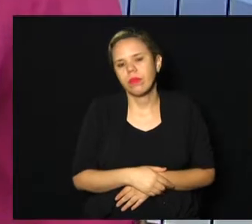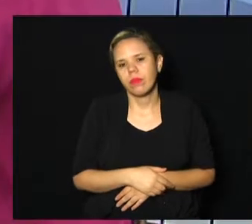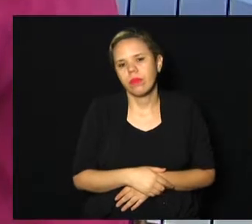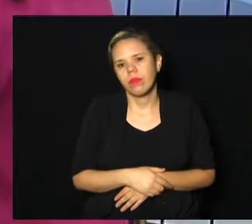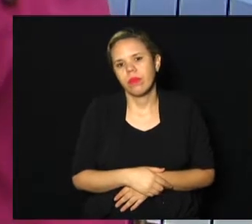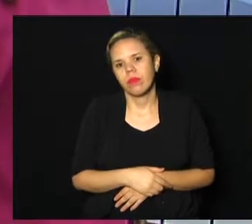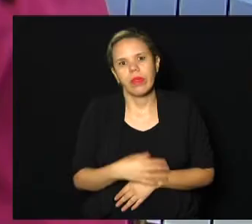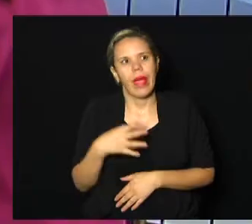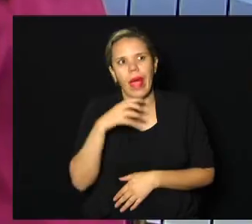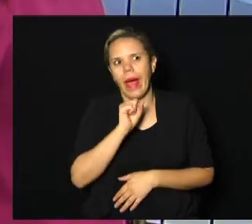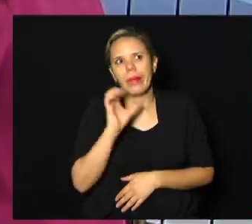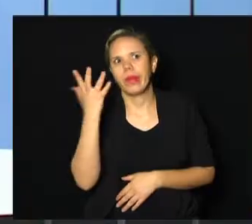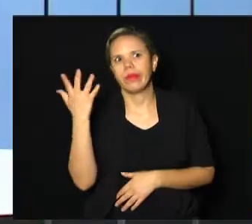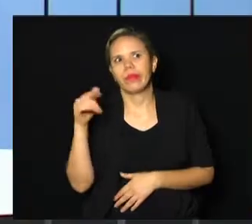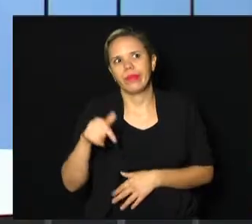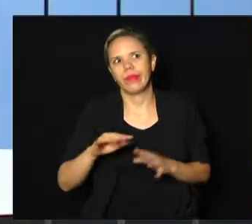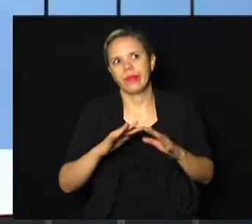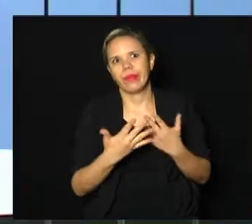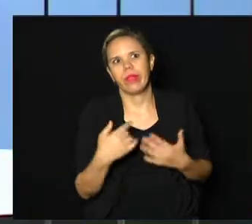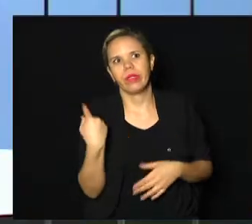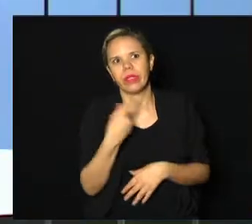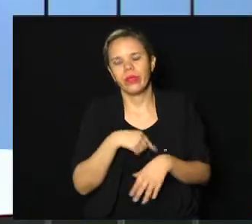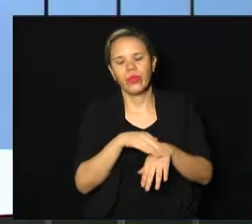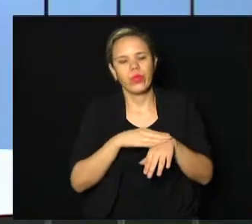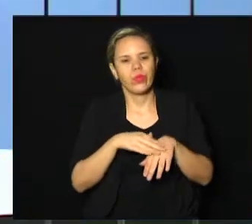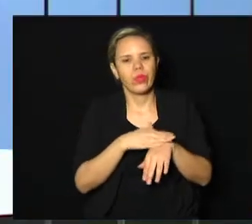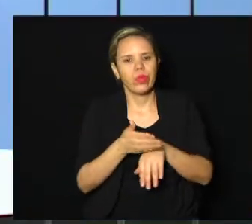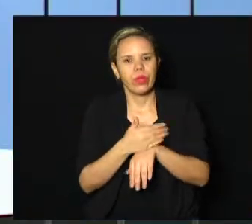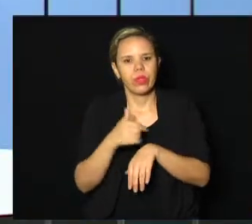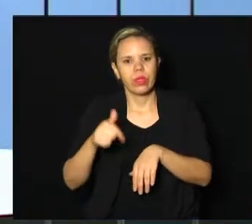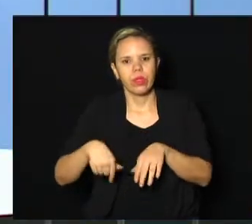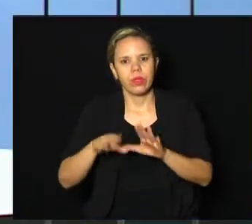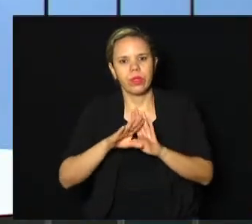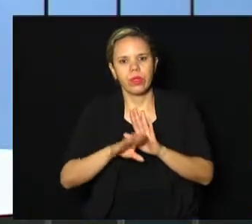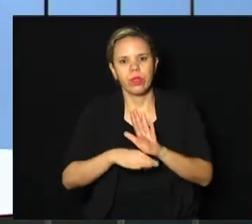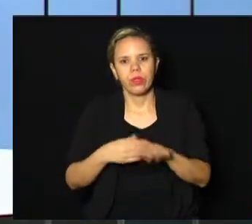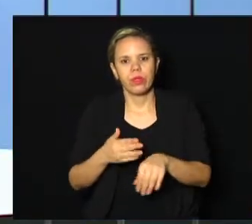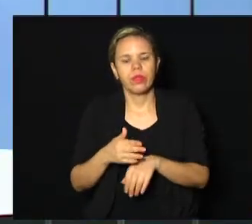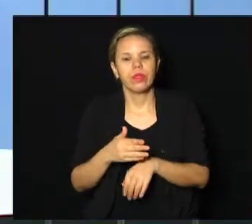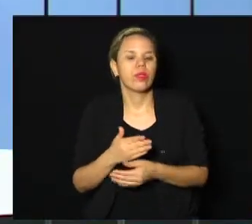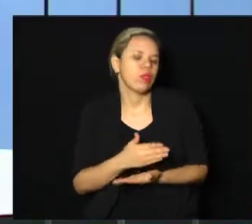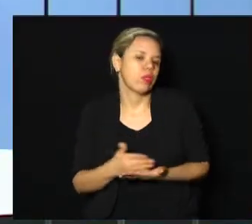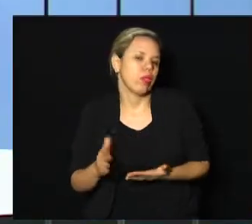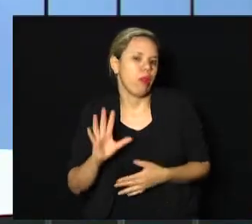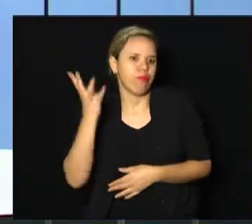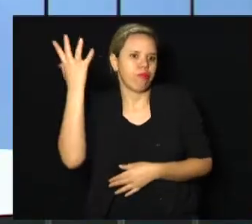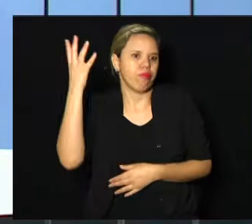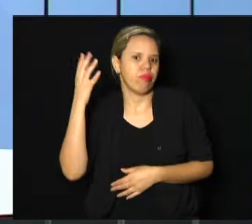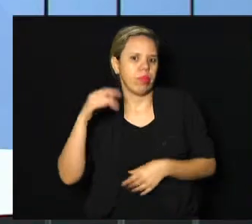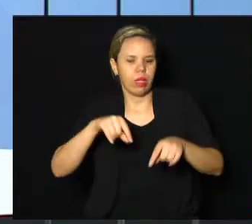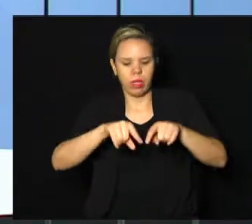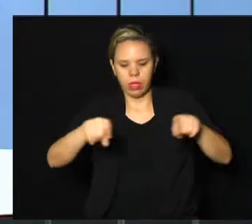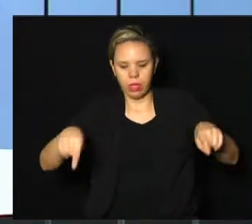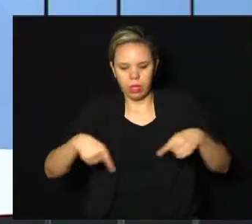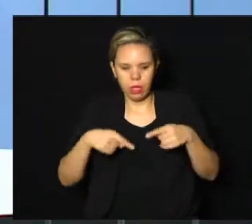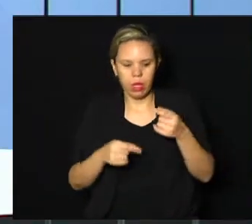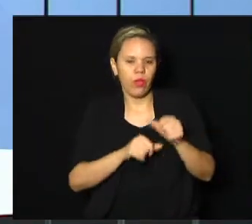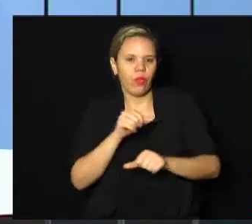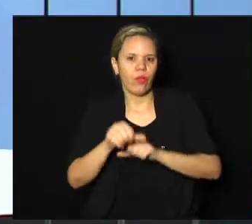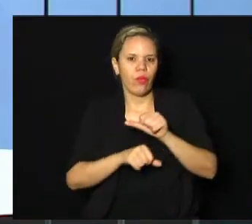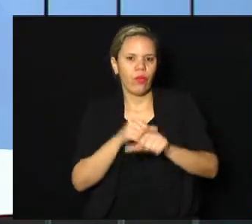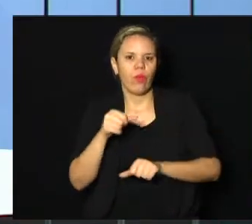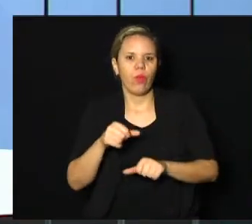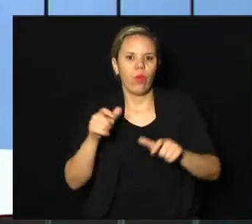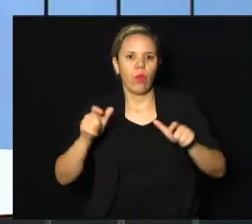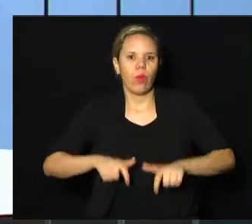tudo muito rápido, né, doutor? A gente estava até conversando um pouquinho antes do programa começar, que de repente a sala virou home